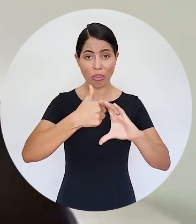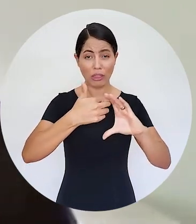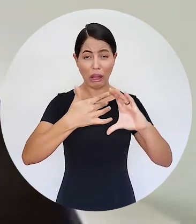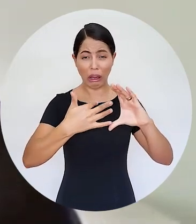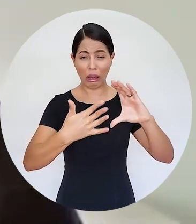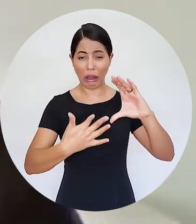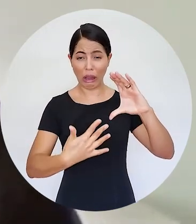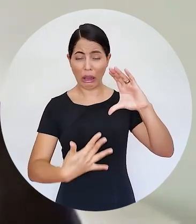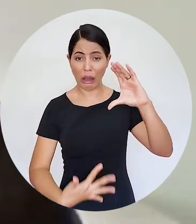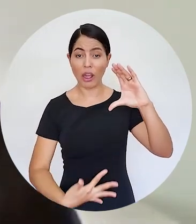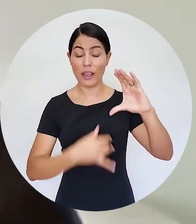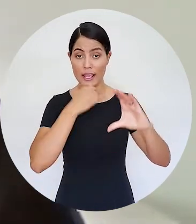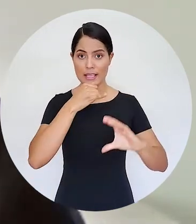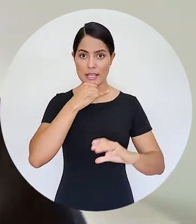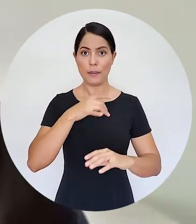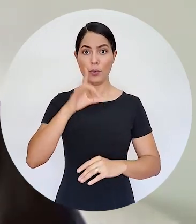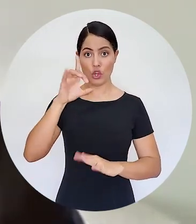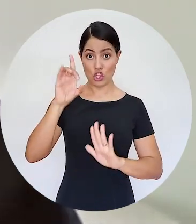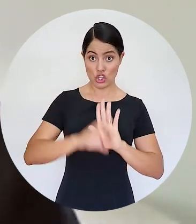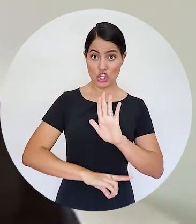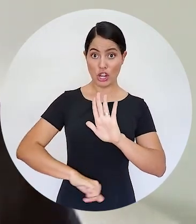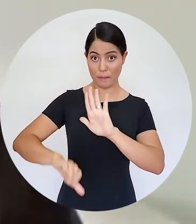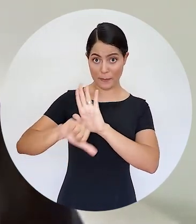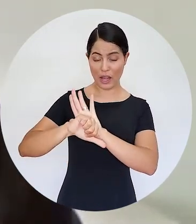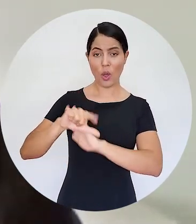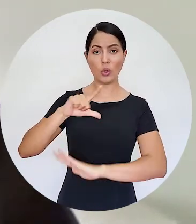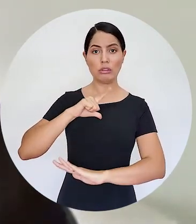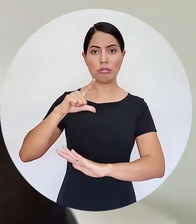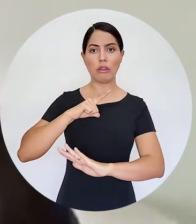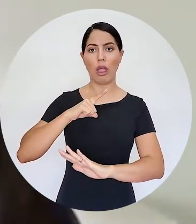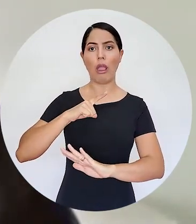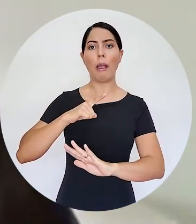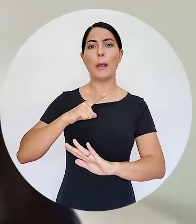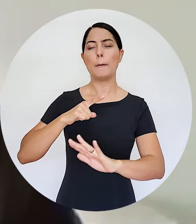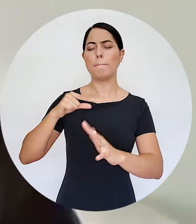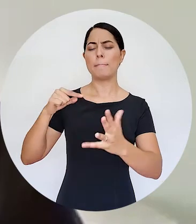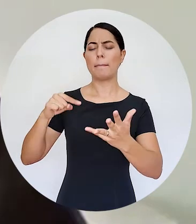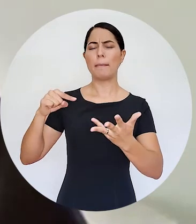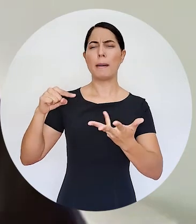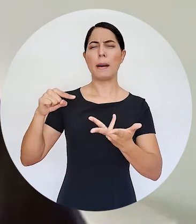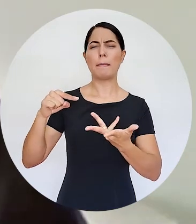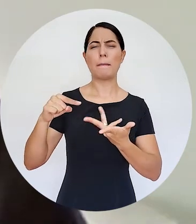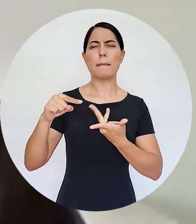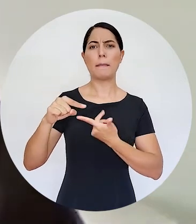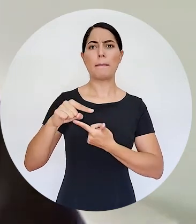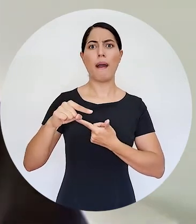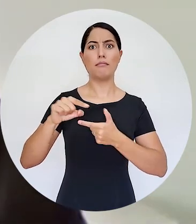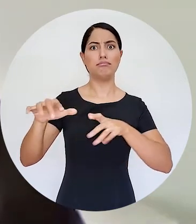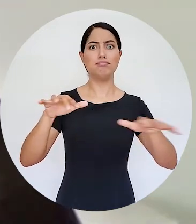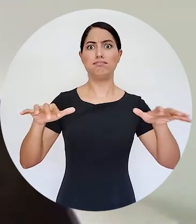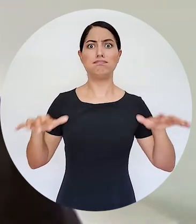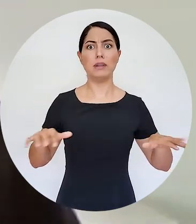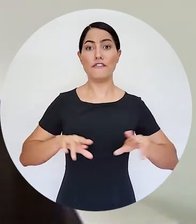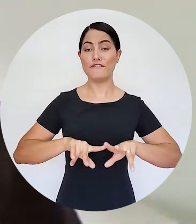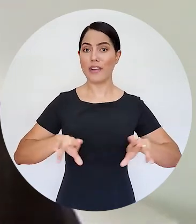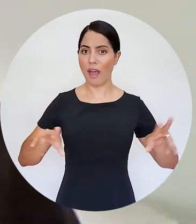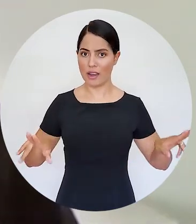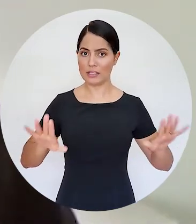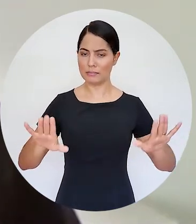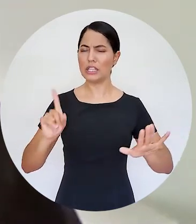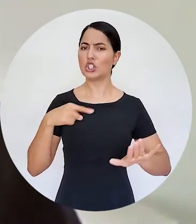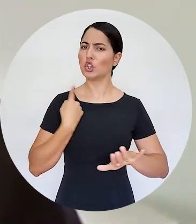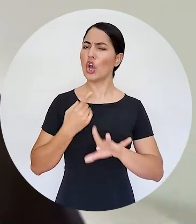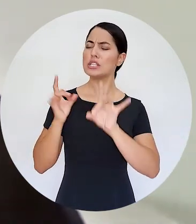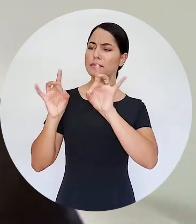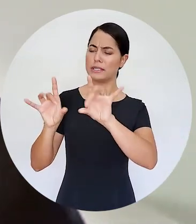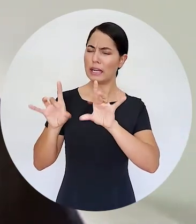dentro do Direito Penal para vocês terem 10 vezes tem subir nichos e outros nichos específicos então é muito importante de tentar sempre afunila